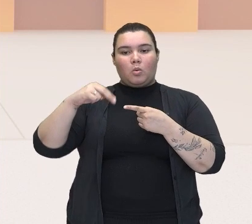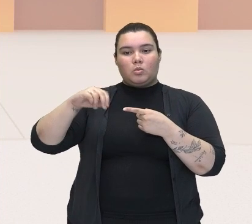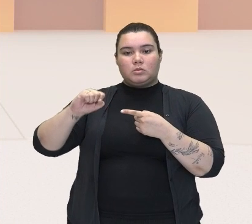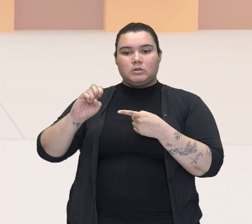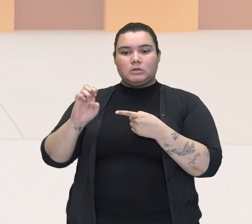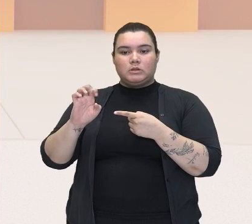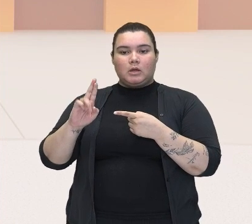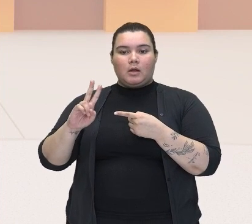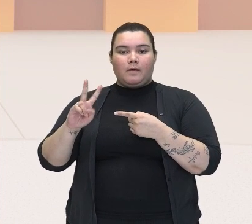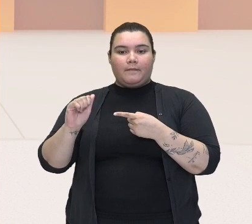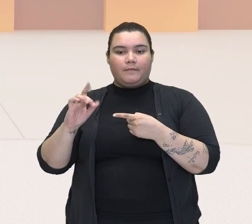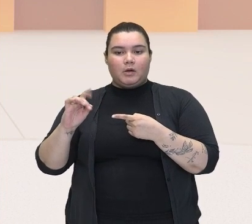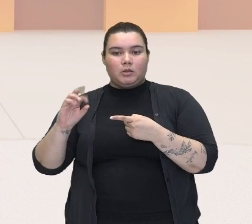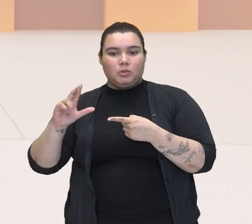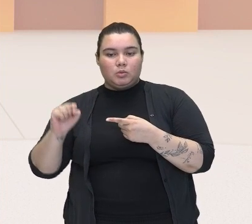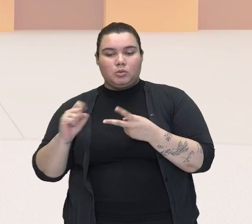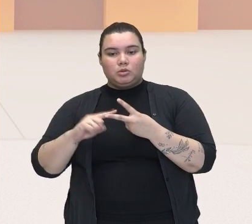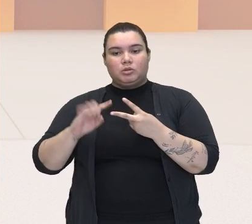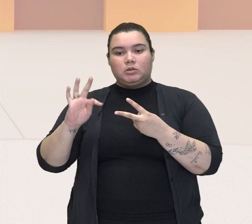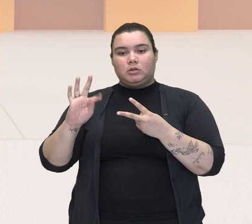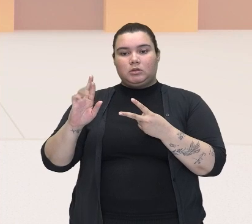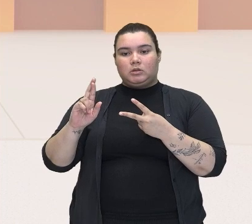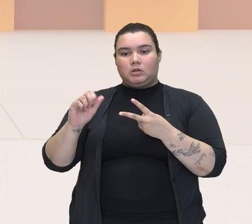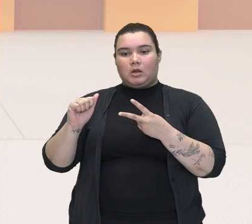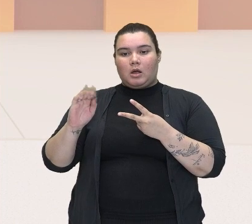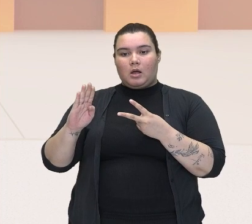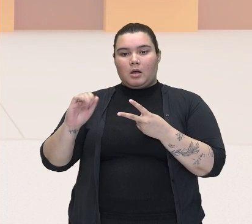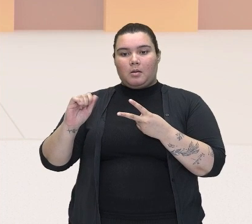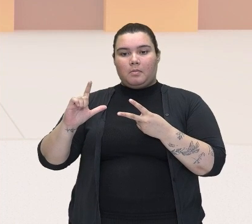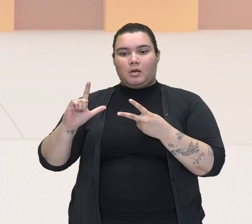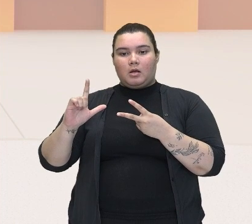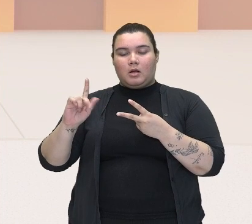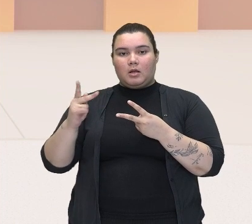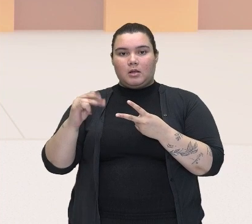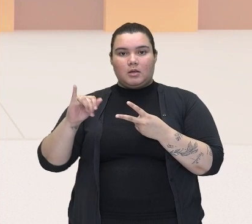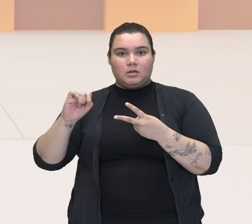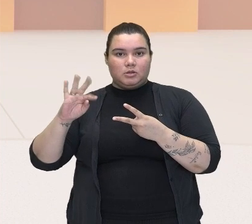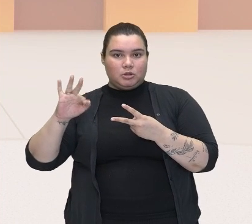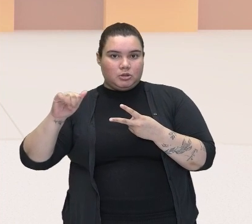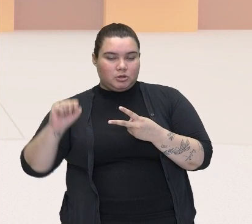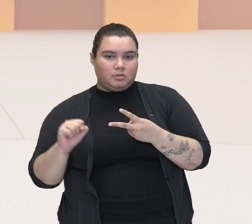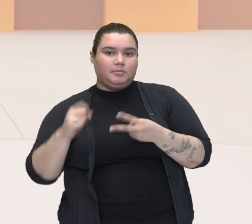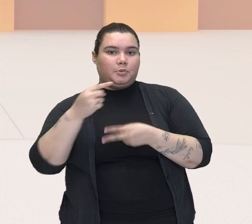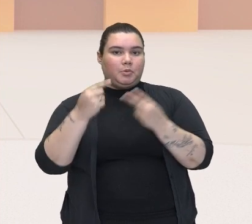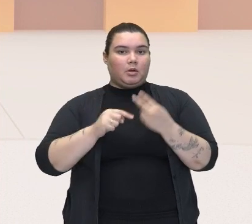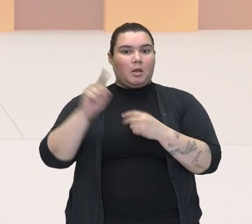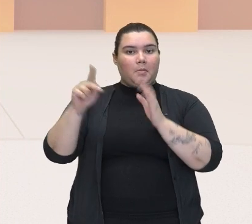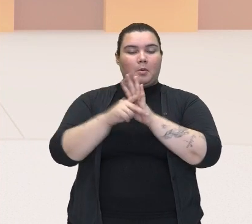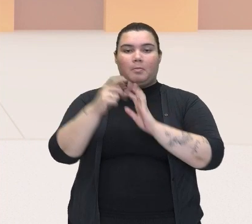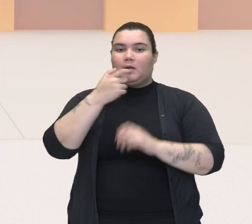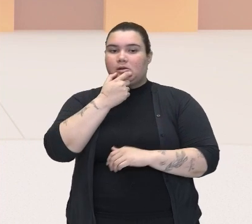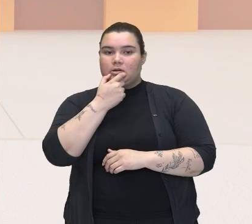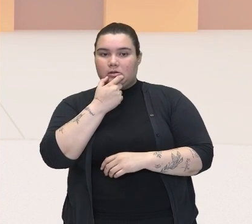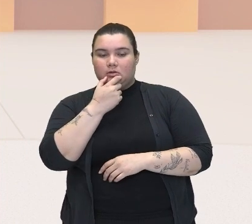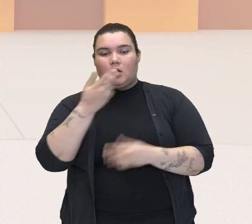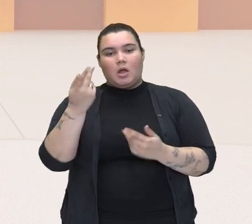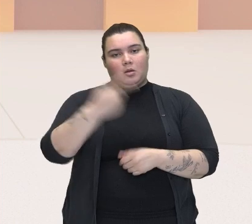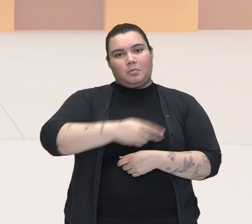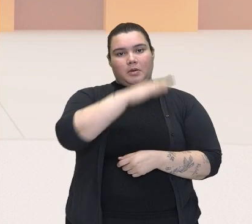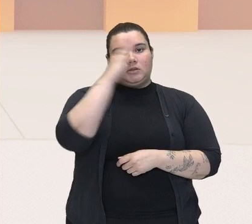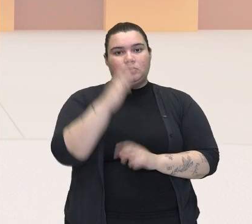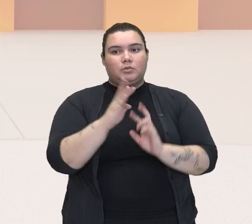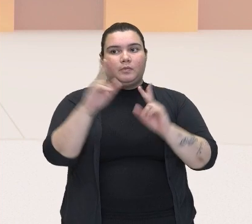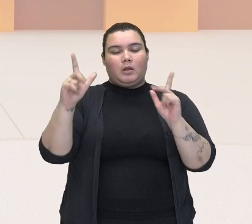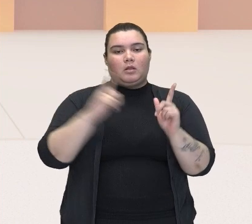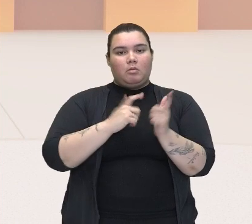trabalhistas, não é isso? Aqui no Brasil nós temos vários partidos e que todos eles têm representatividade, a grande maioria tem